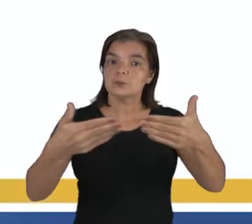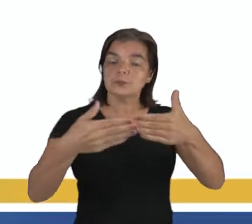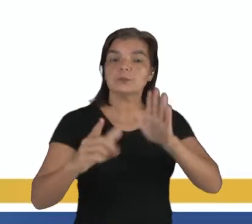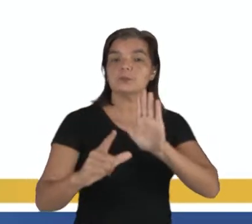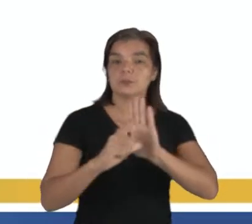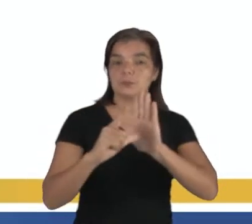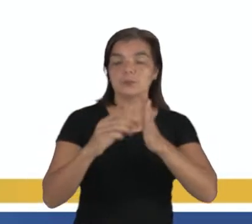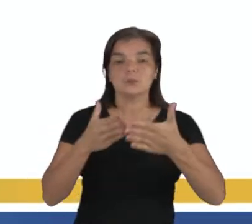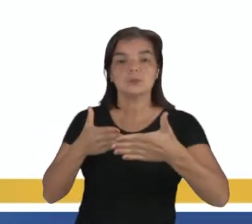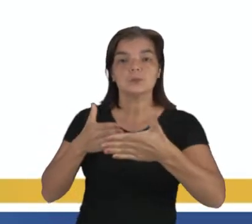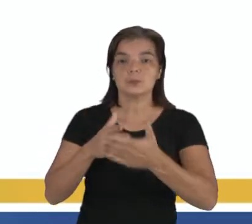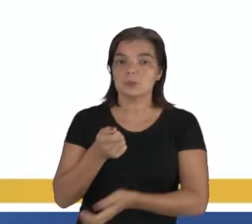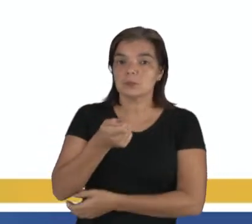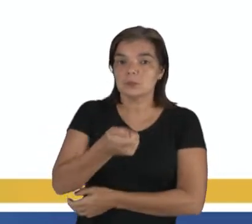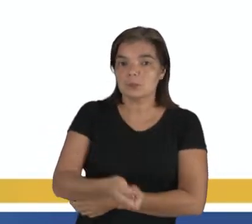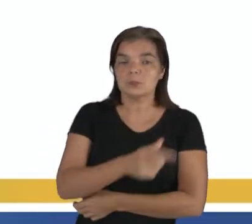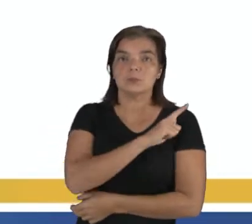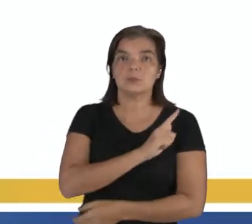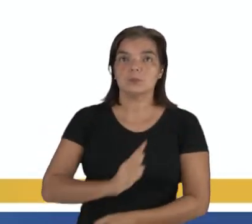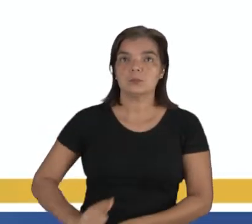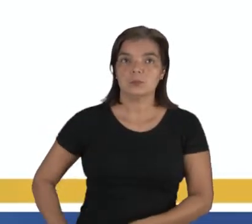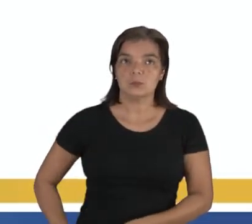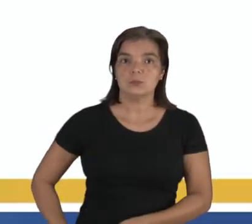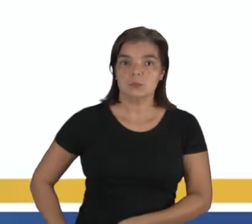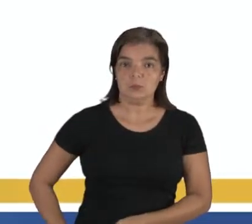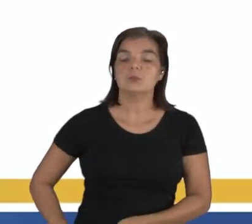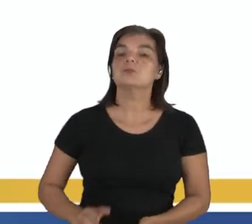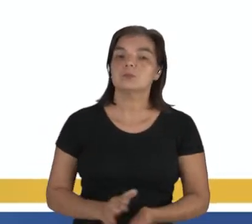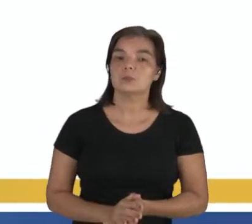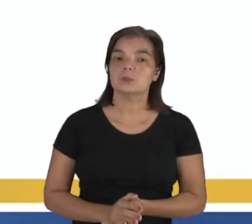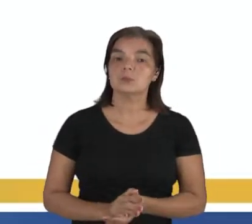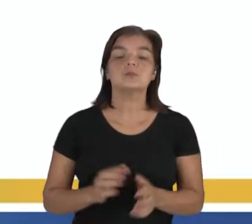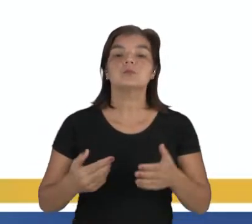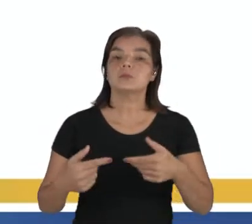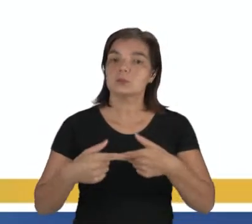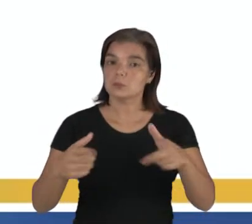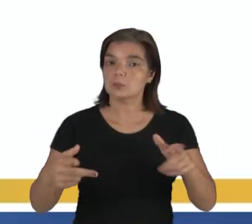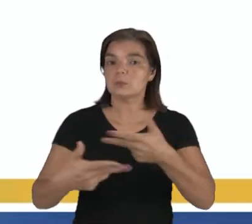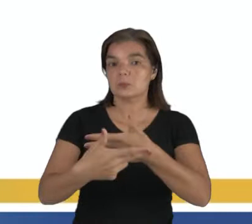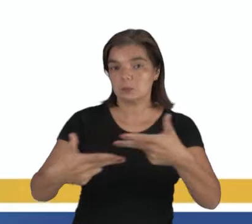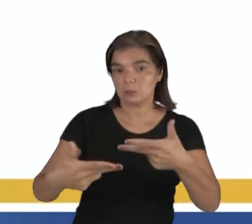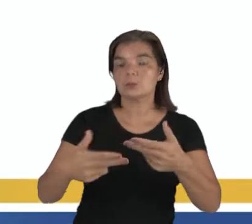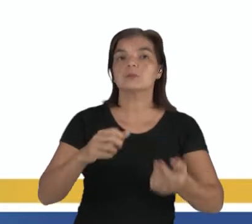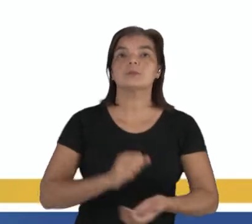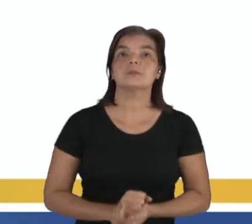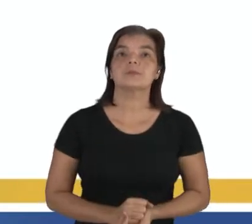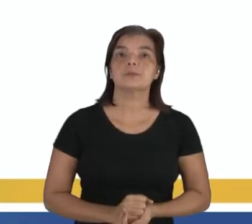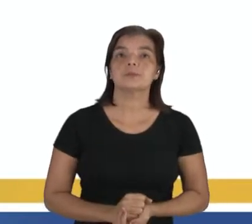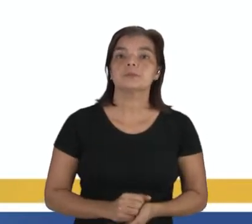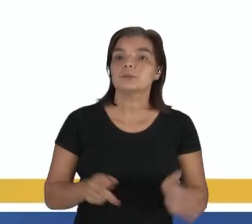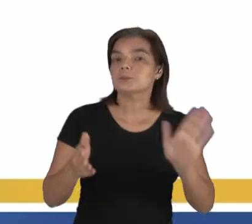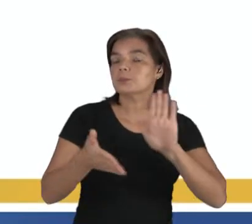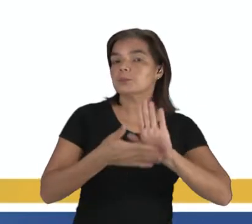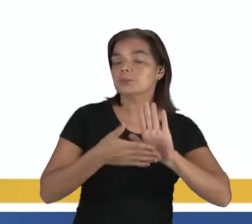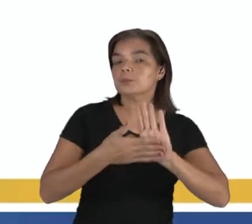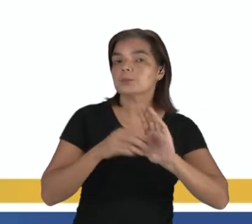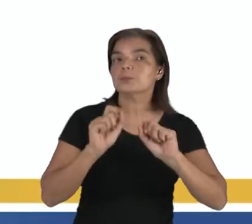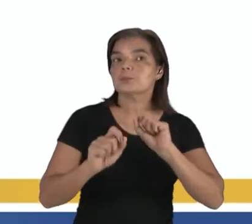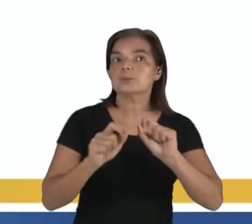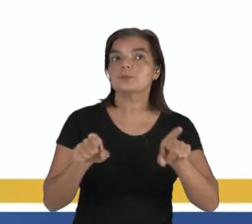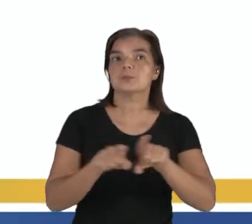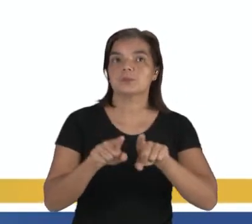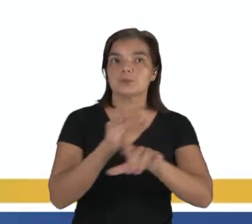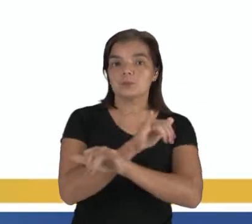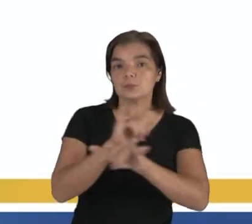as limitações impostas pelo governo ao funcionamento das atividades produtivas, com o propósito de conter